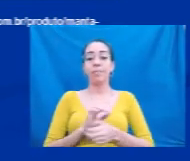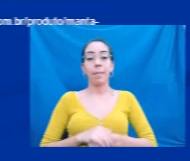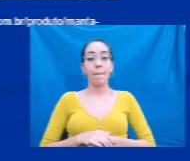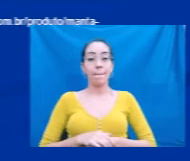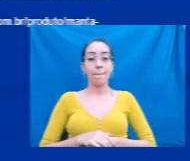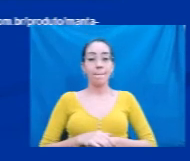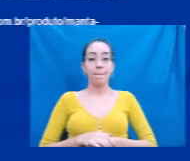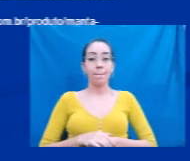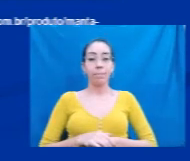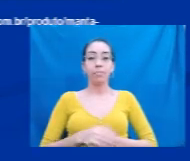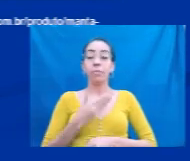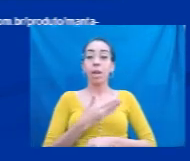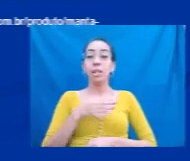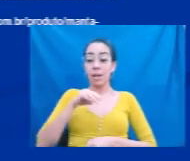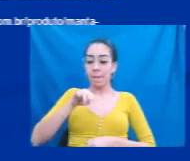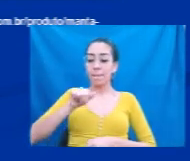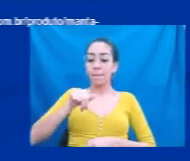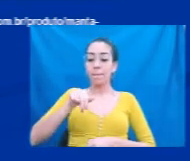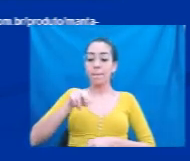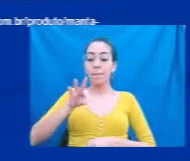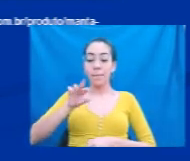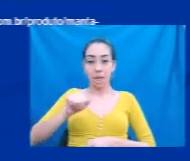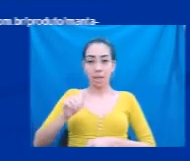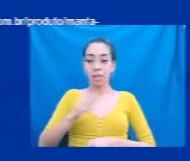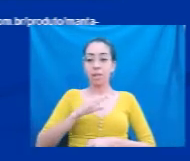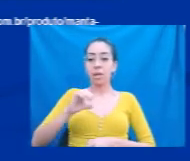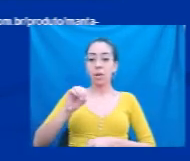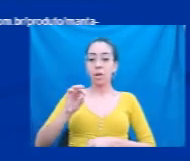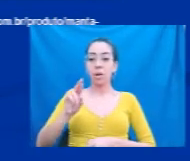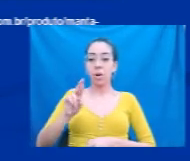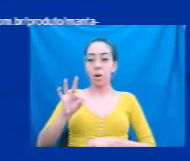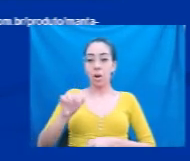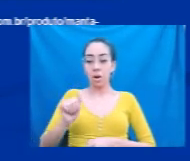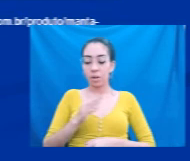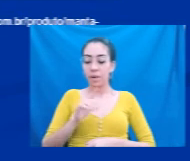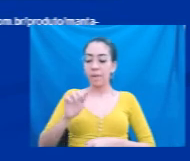são muito importantes, né, de estarem presentes no laboratório.